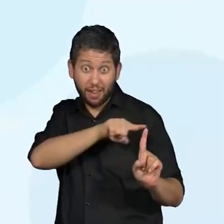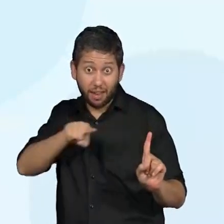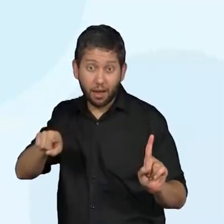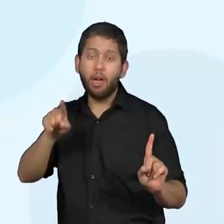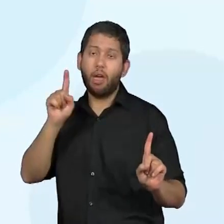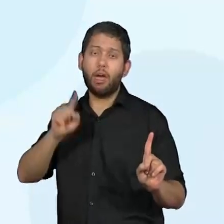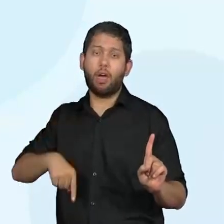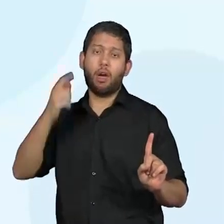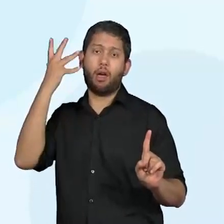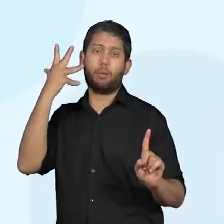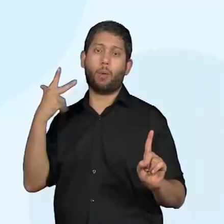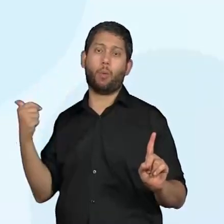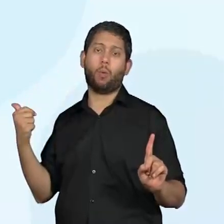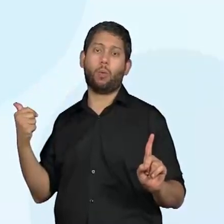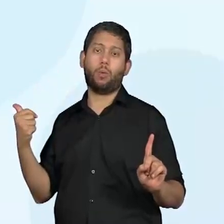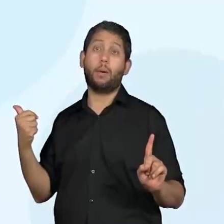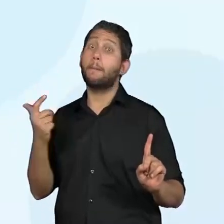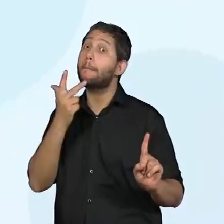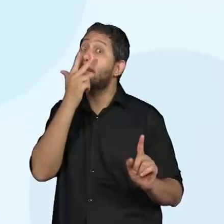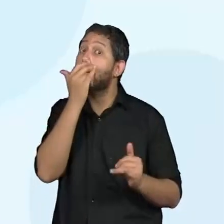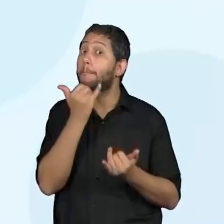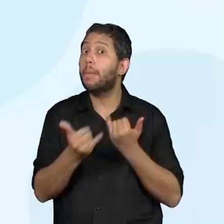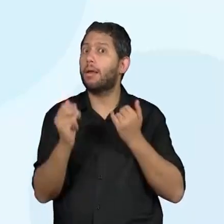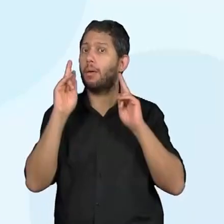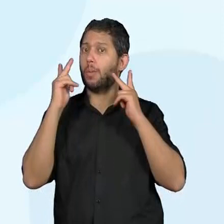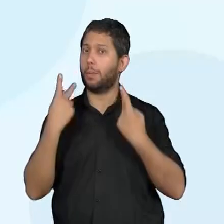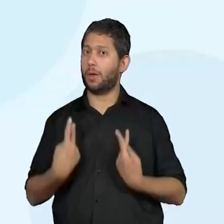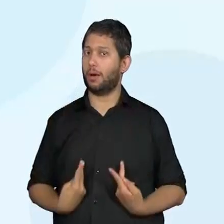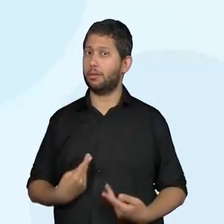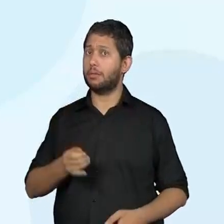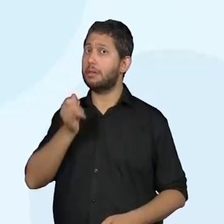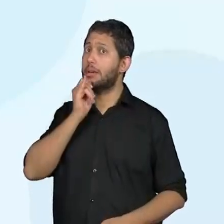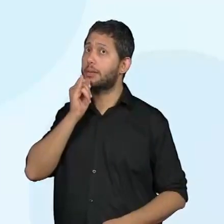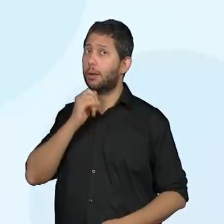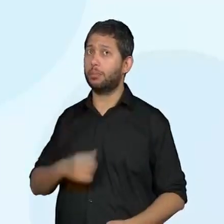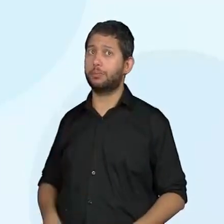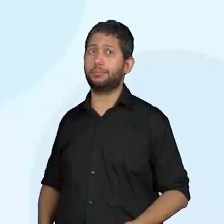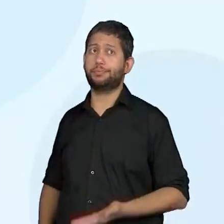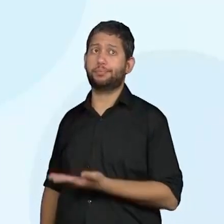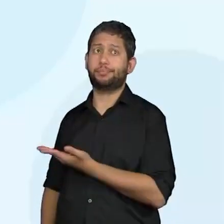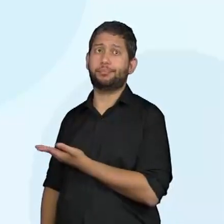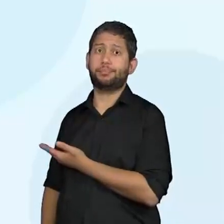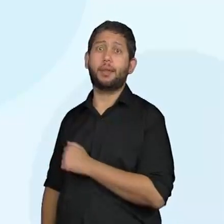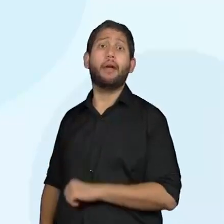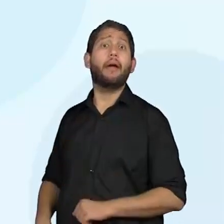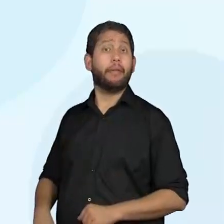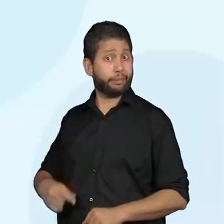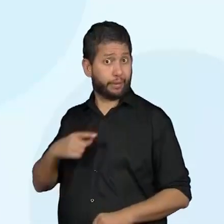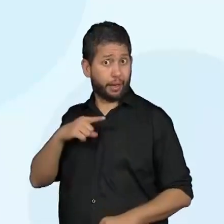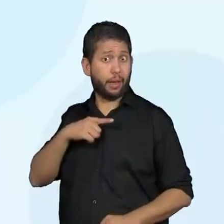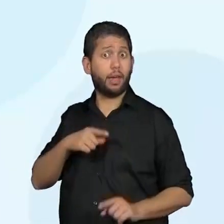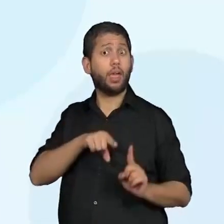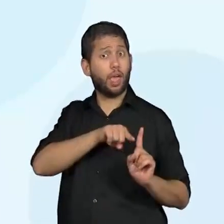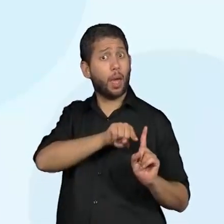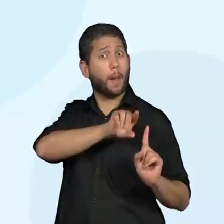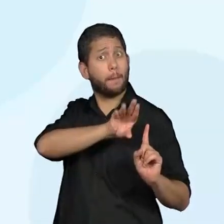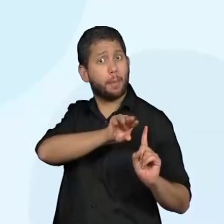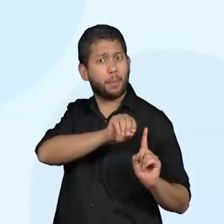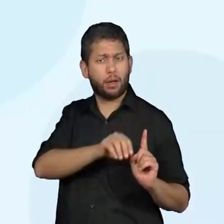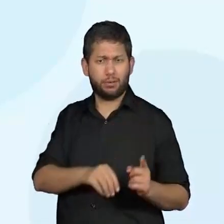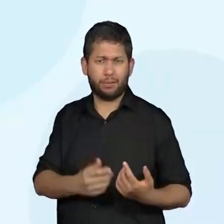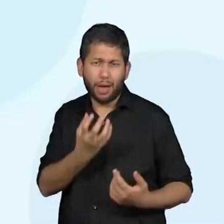que apresentam características humanas, como, por exemplo, a fala. Muito presentes na